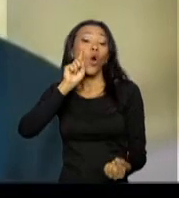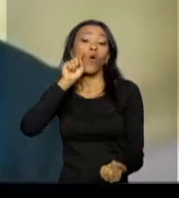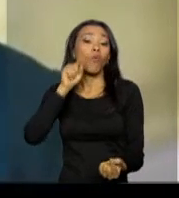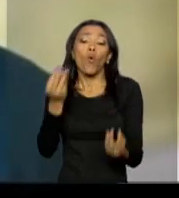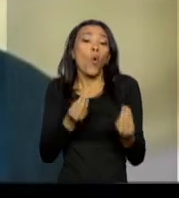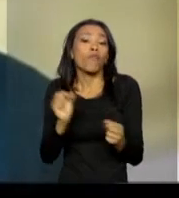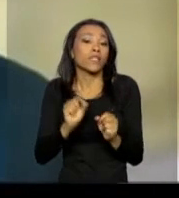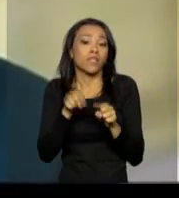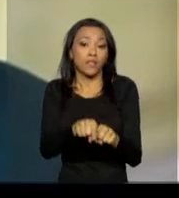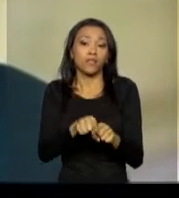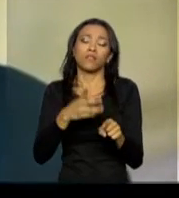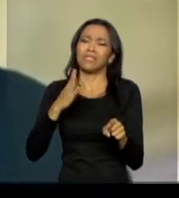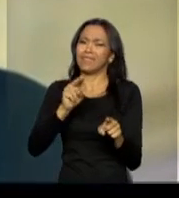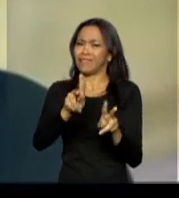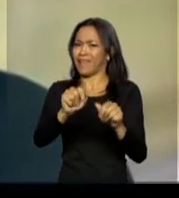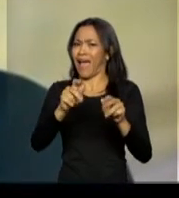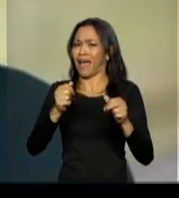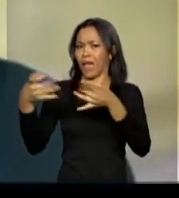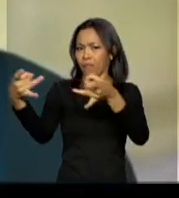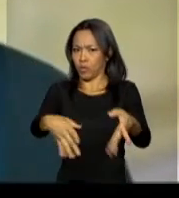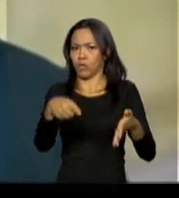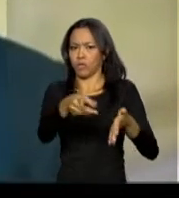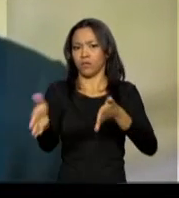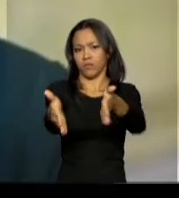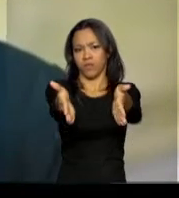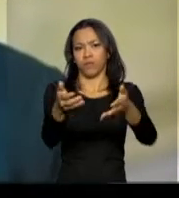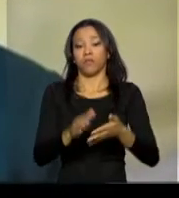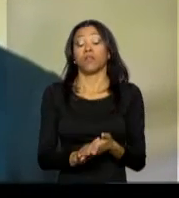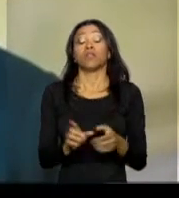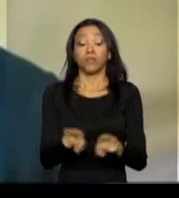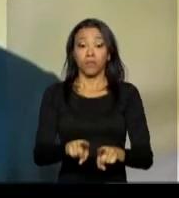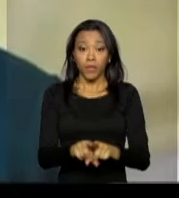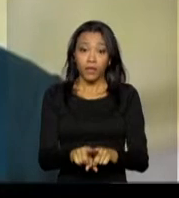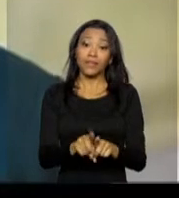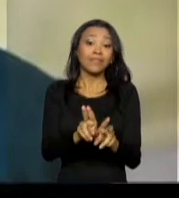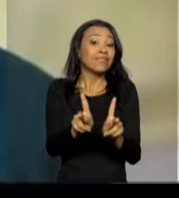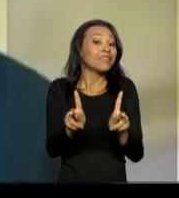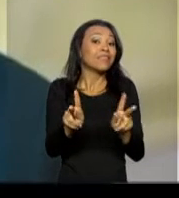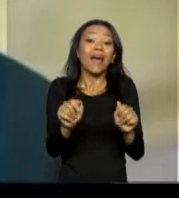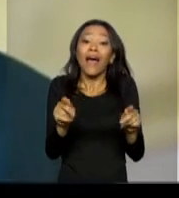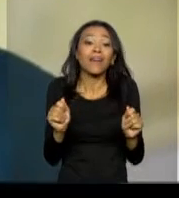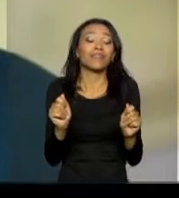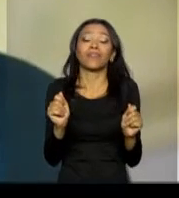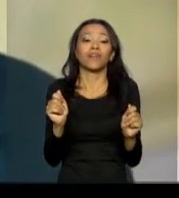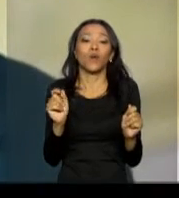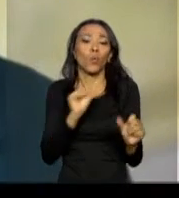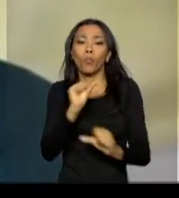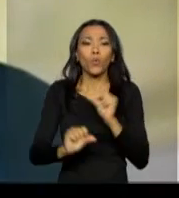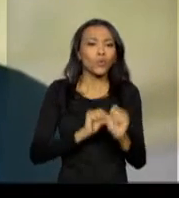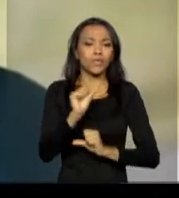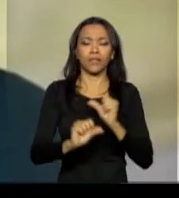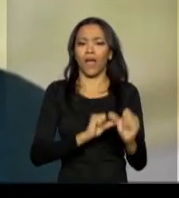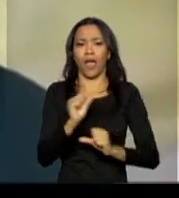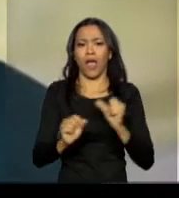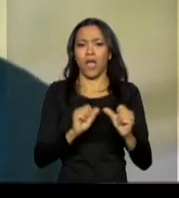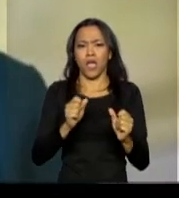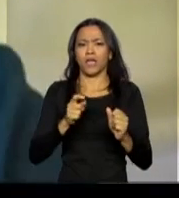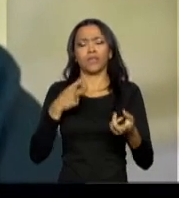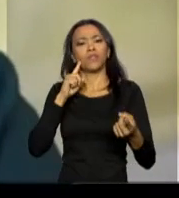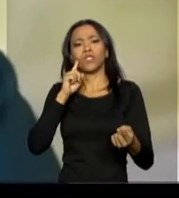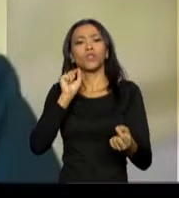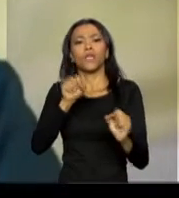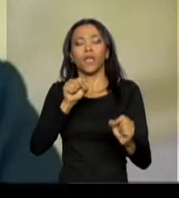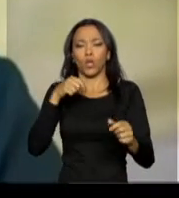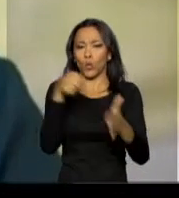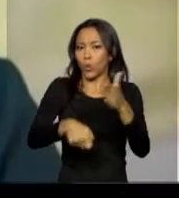e nada nos fará sair deste rumo. Como também nada fará mudar nosso rumo na luta em favor